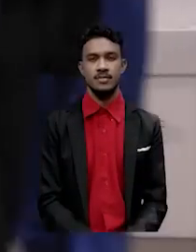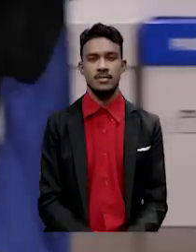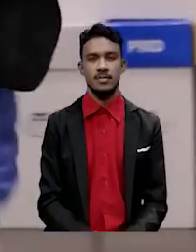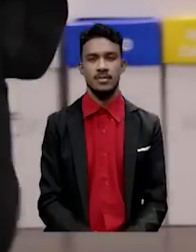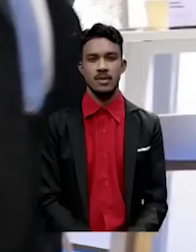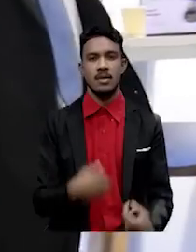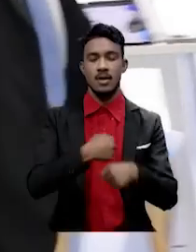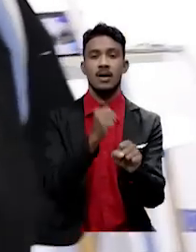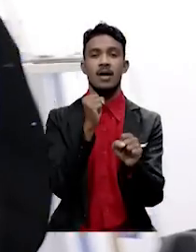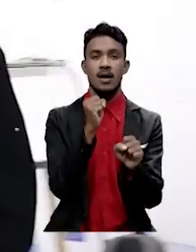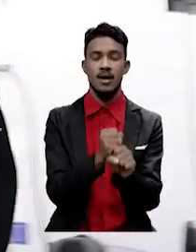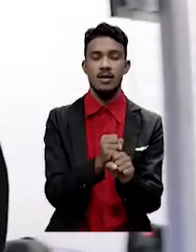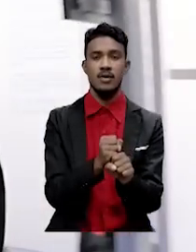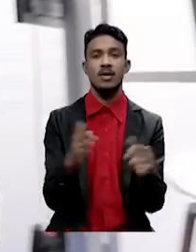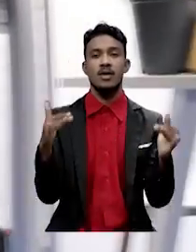Halo Exposição,